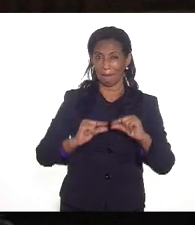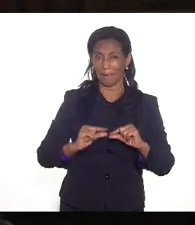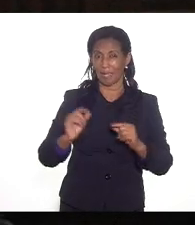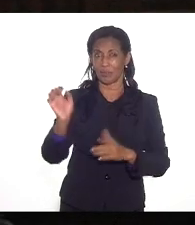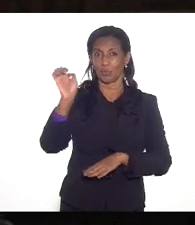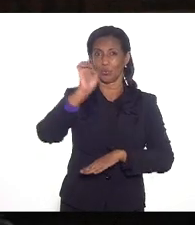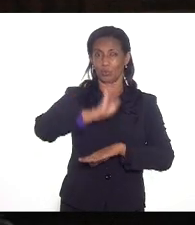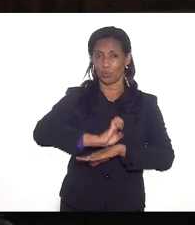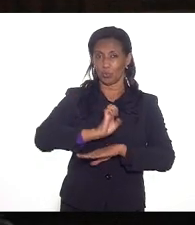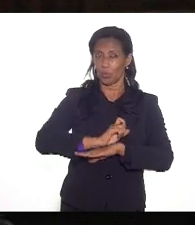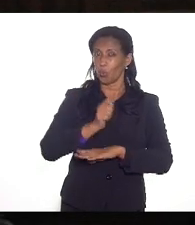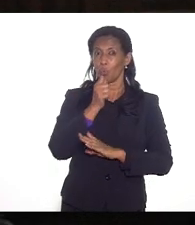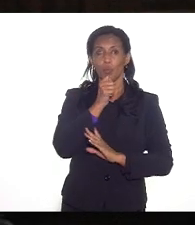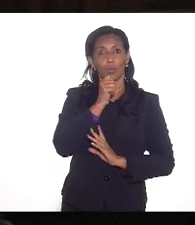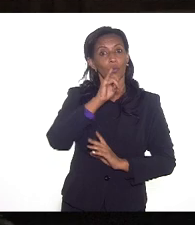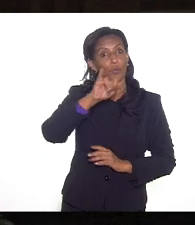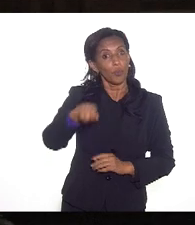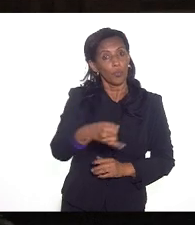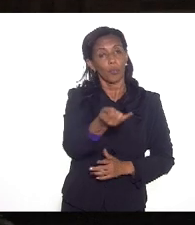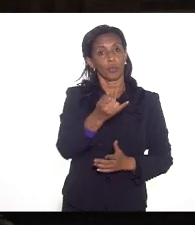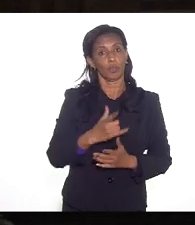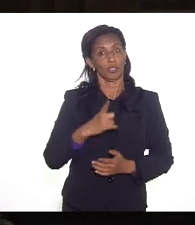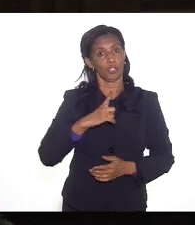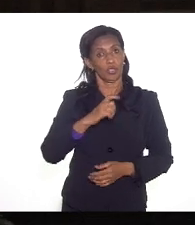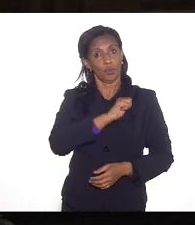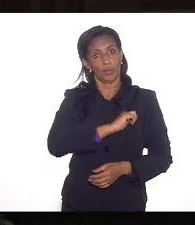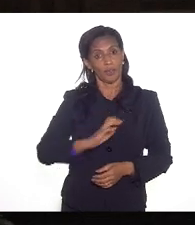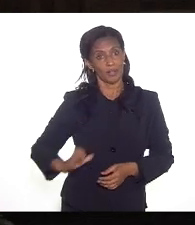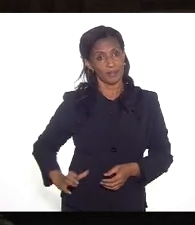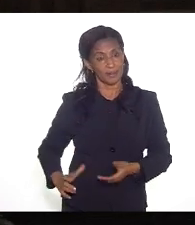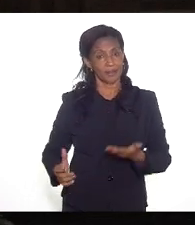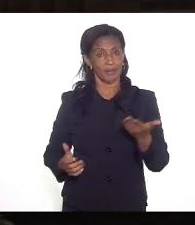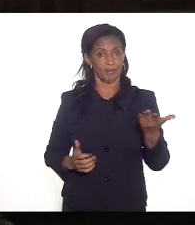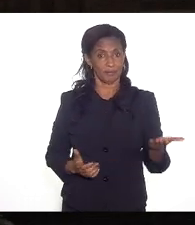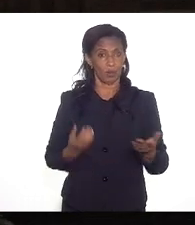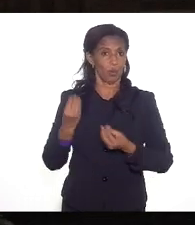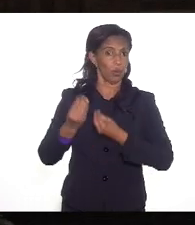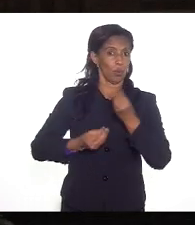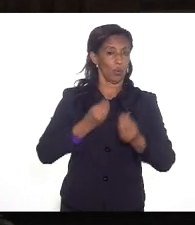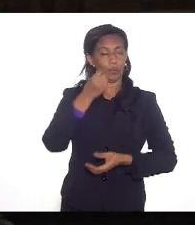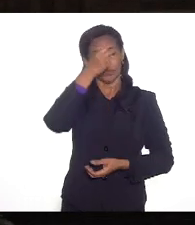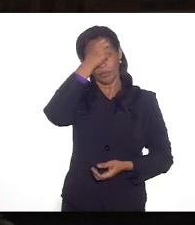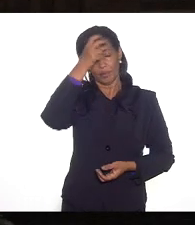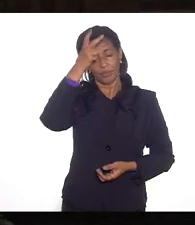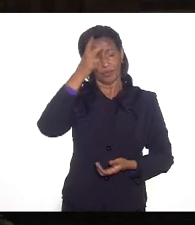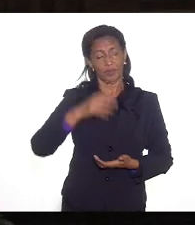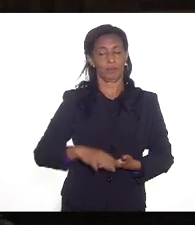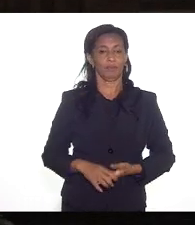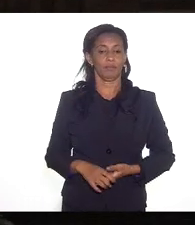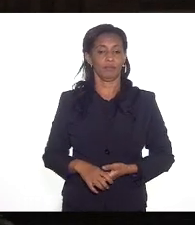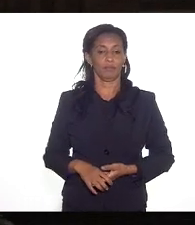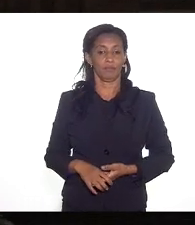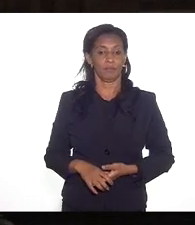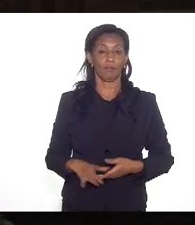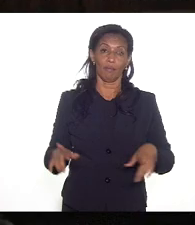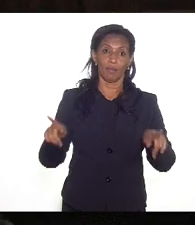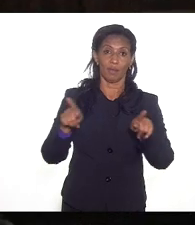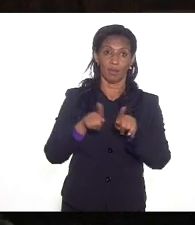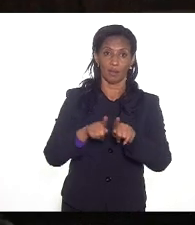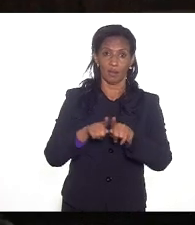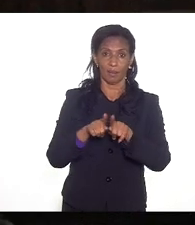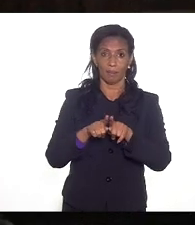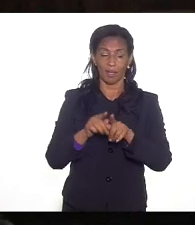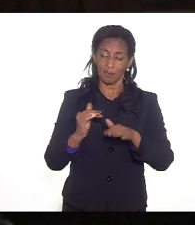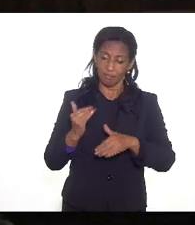estado não teve a oportunidade de ter uma André Ceciliano como seu Prefeito entretanto